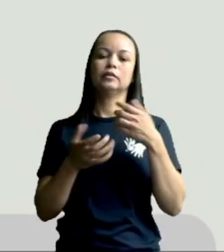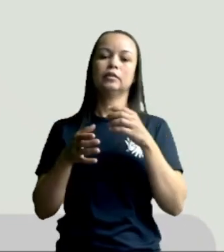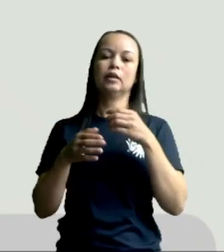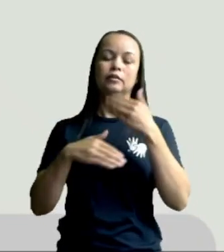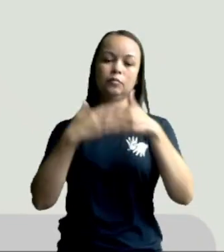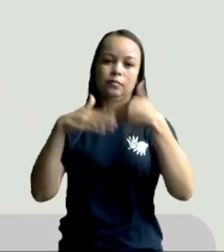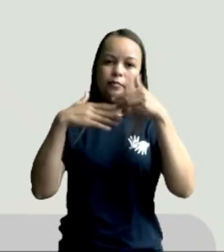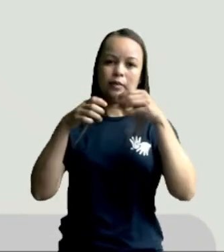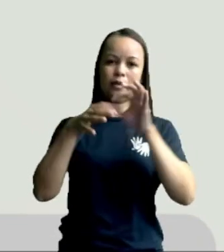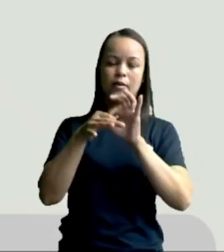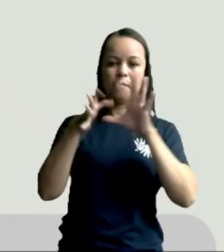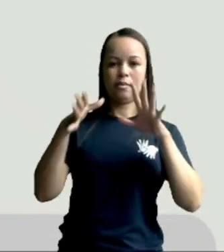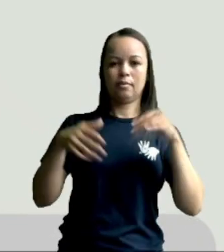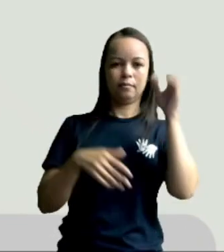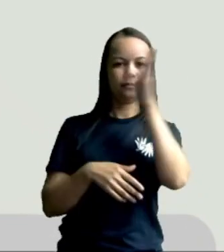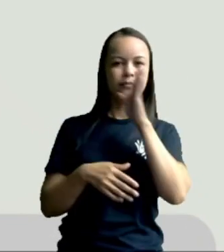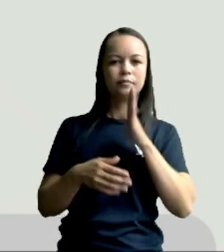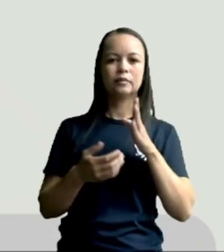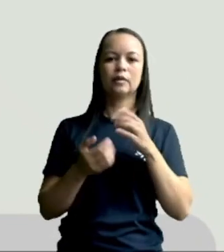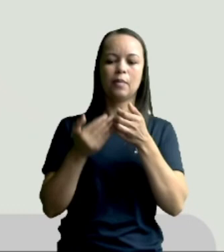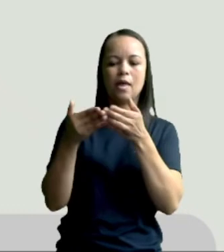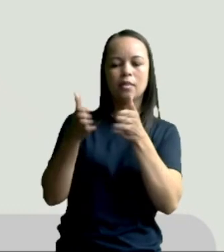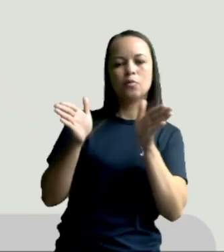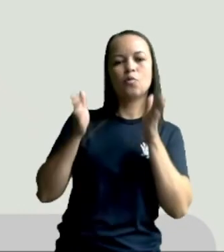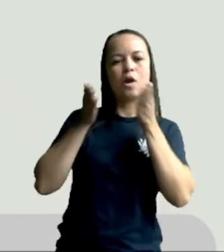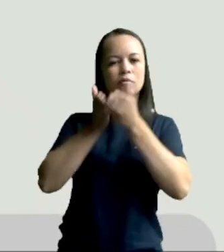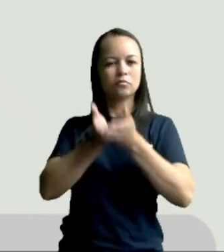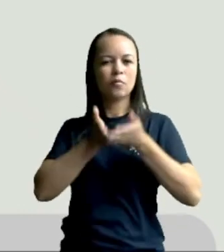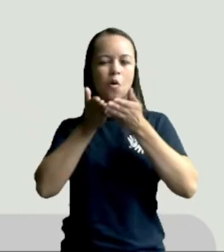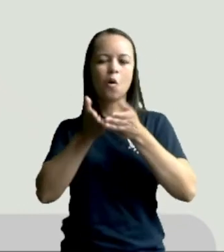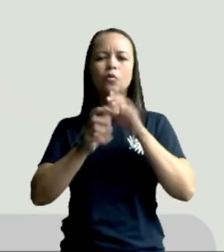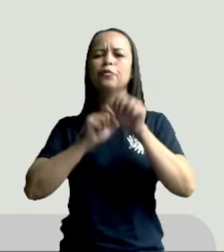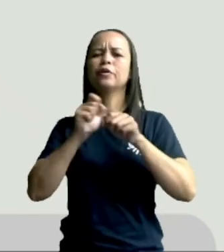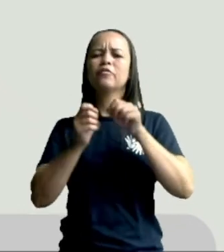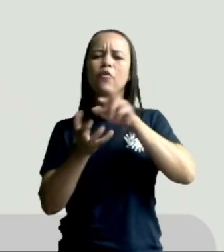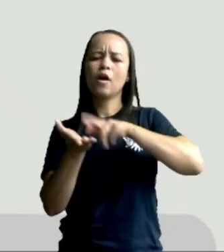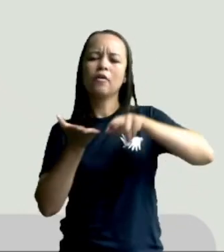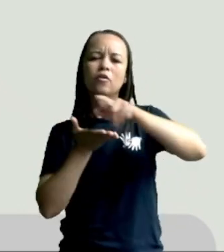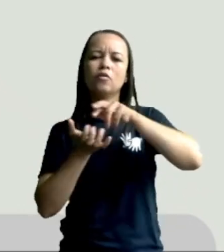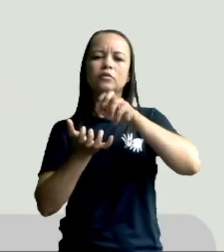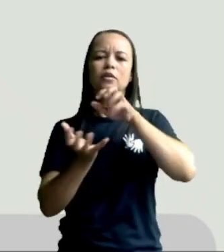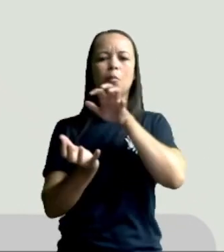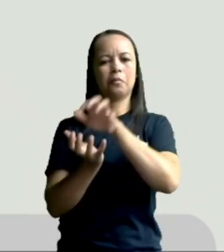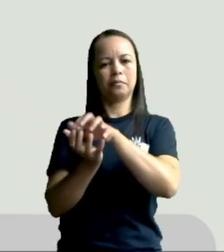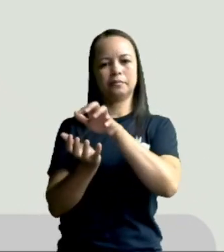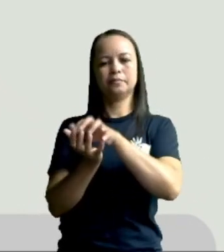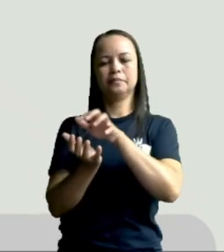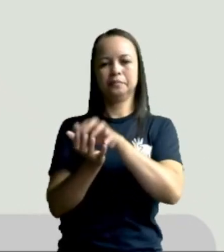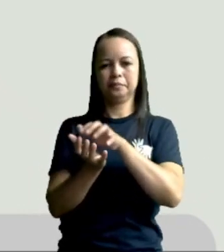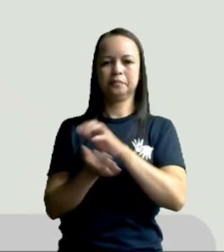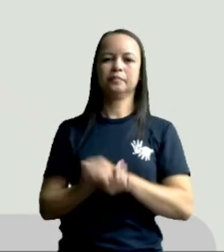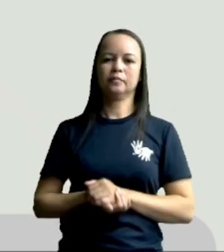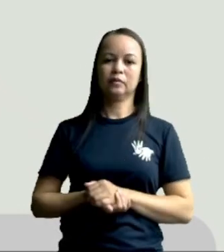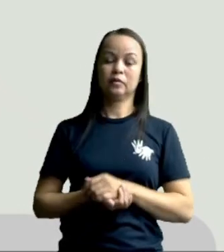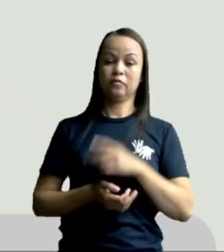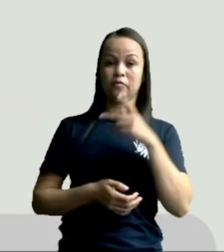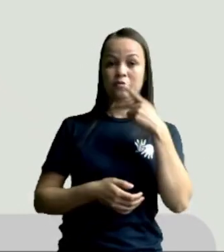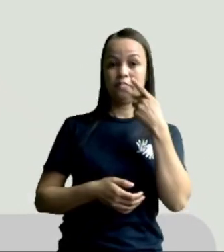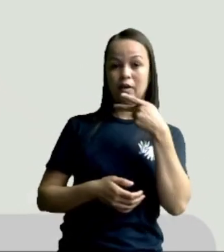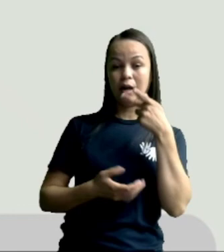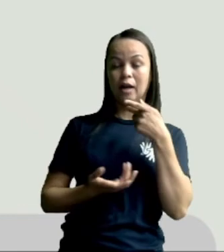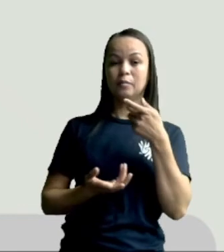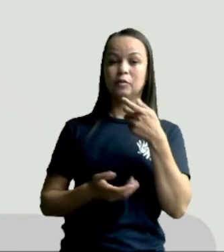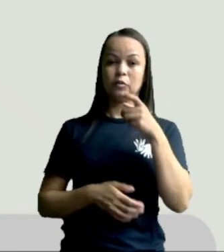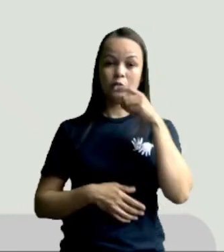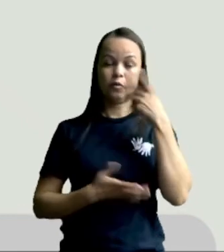Brasil, sobre as aberturas dos portos, o que foi a Revolução Pernambucana. Falamos sobre o luxo e os gastos da